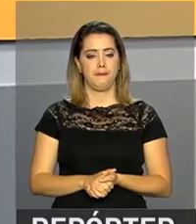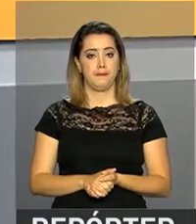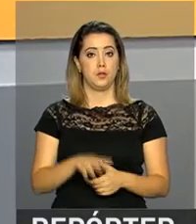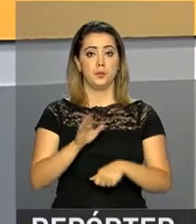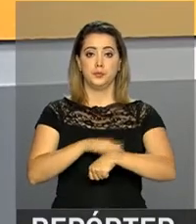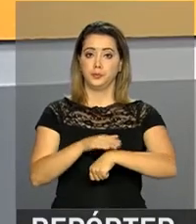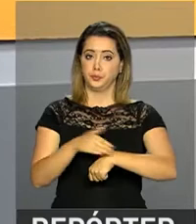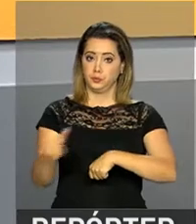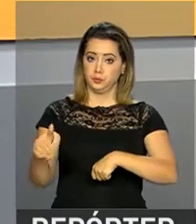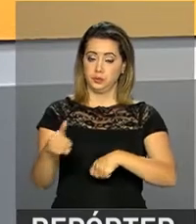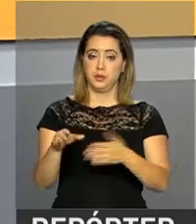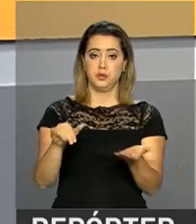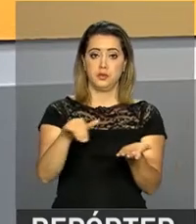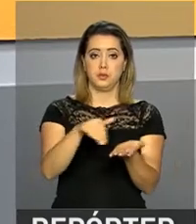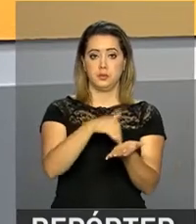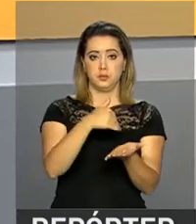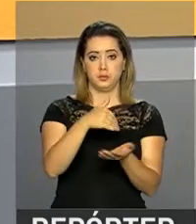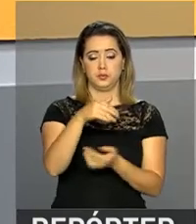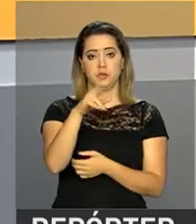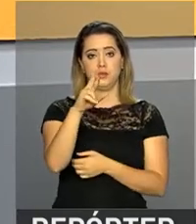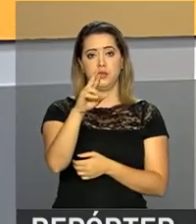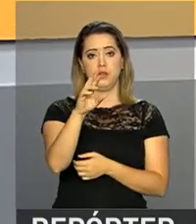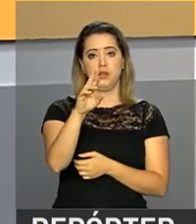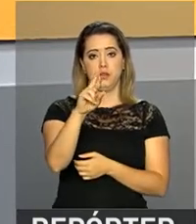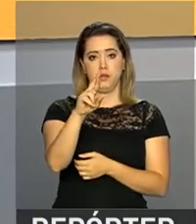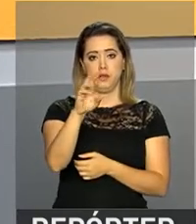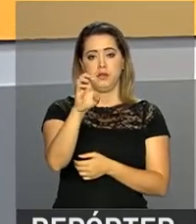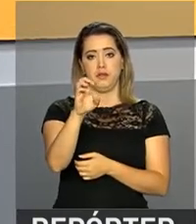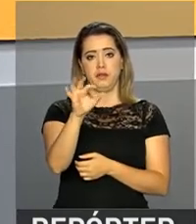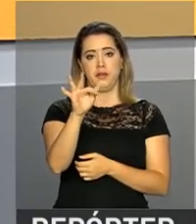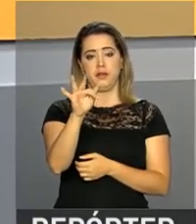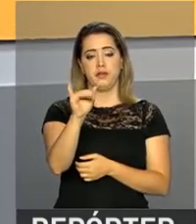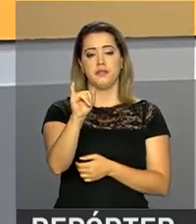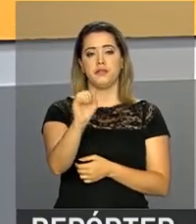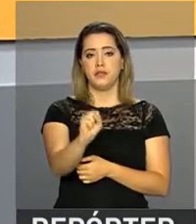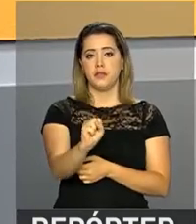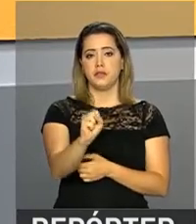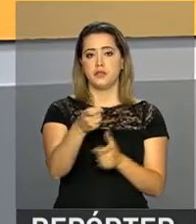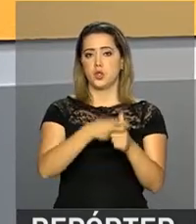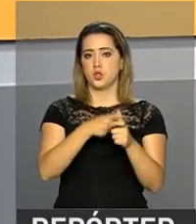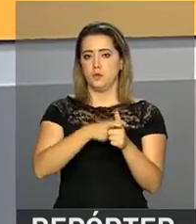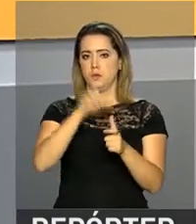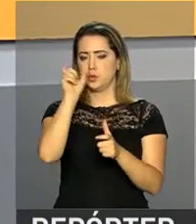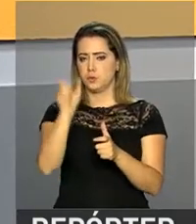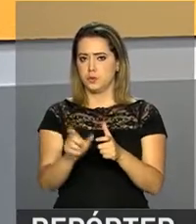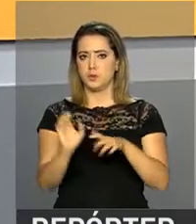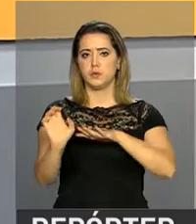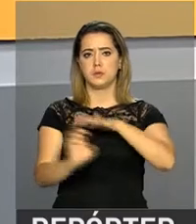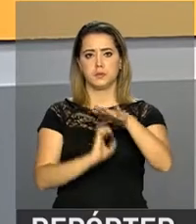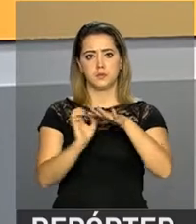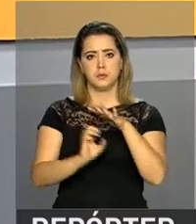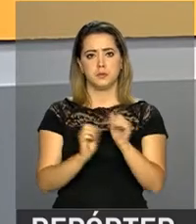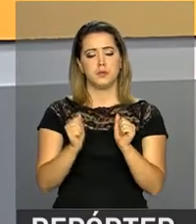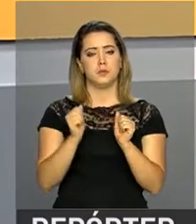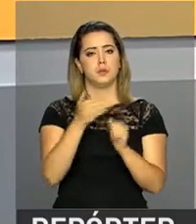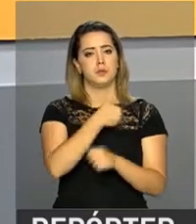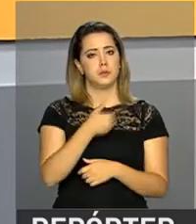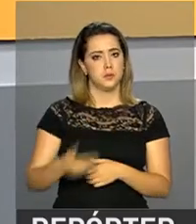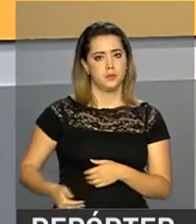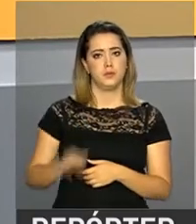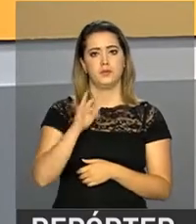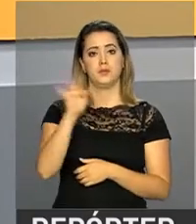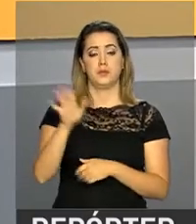de adesão ao REFIS, o Programa de Renegociação de Dívidas de Pessoas Físicas e Jurídicas com a União,